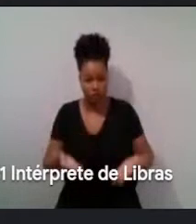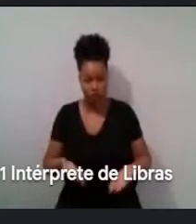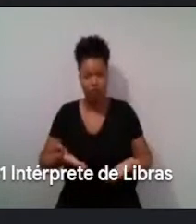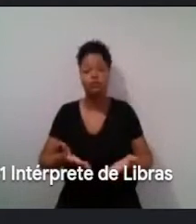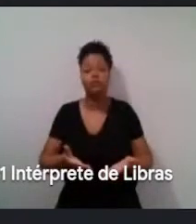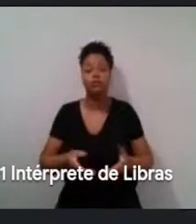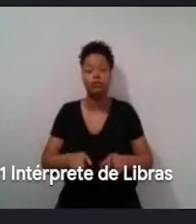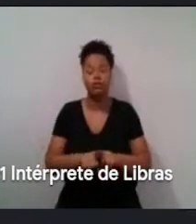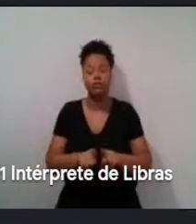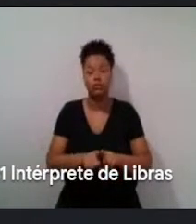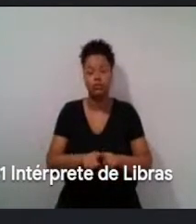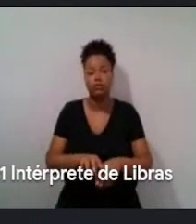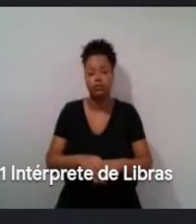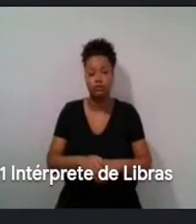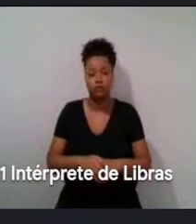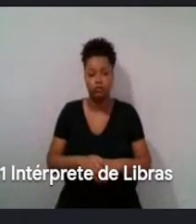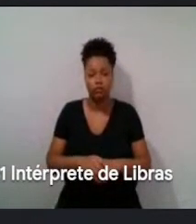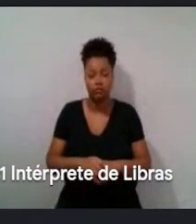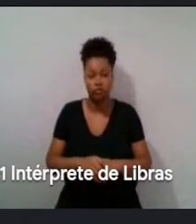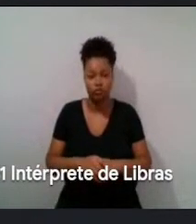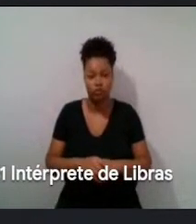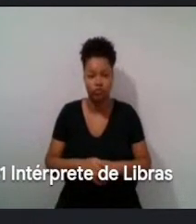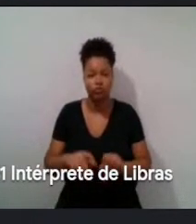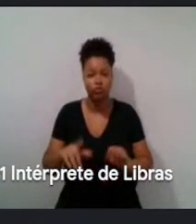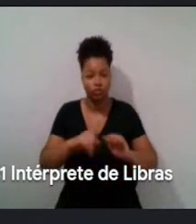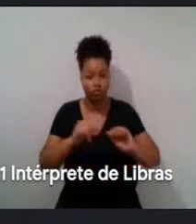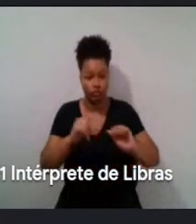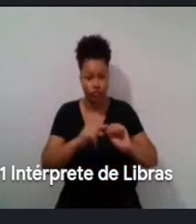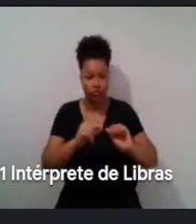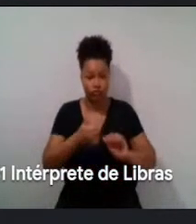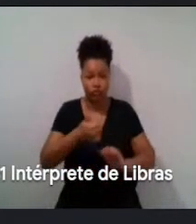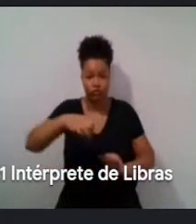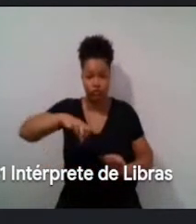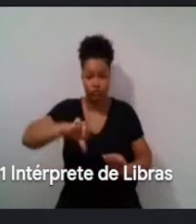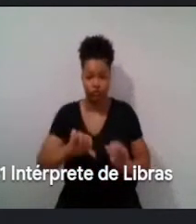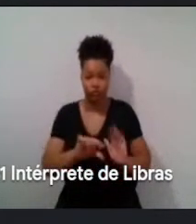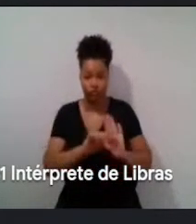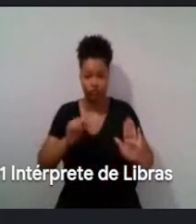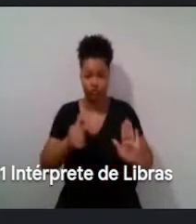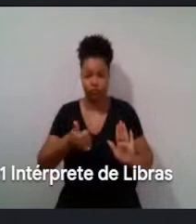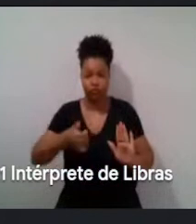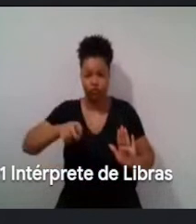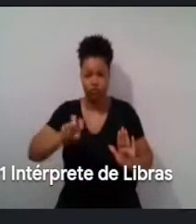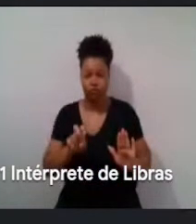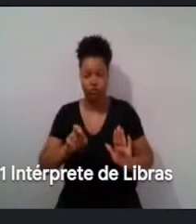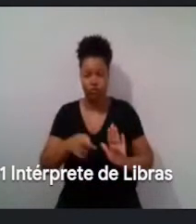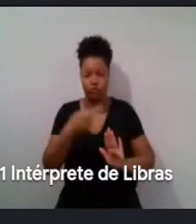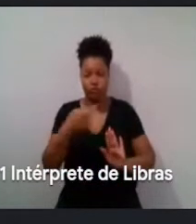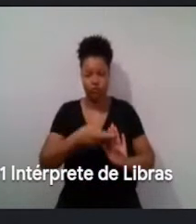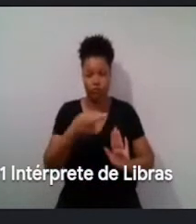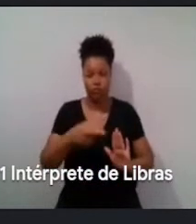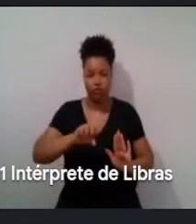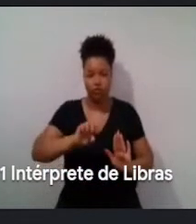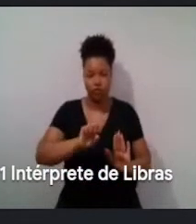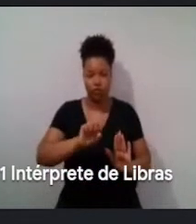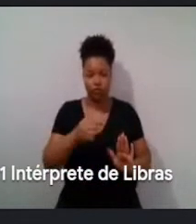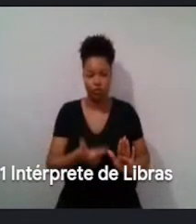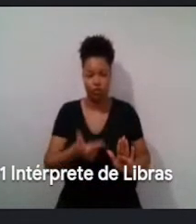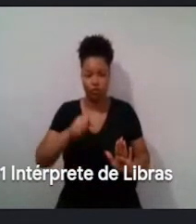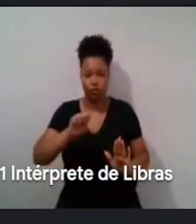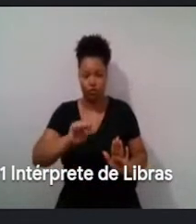sobretudo o artigo 19, inciso 15, da resolução 282/2012 do